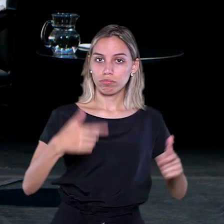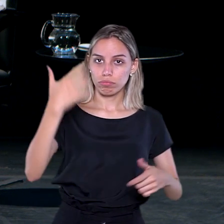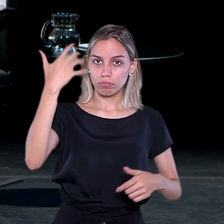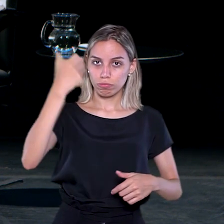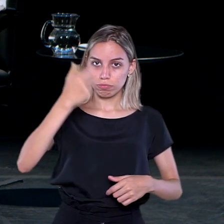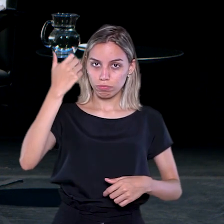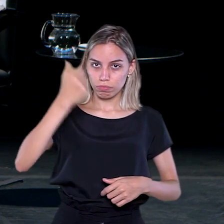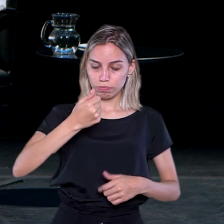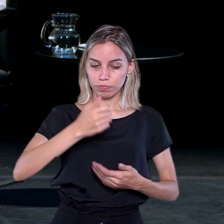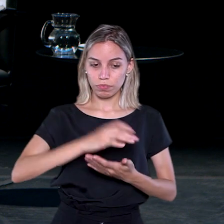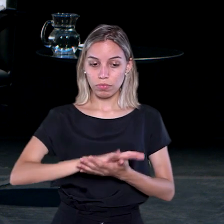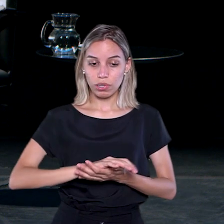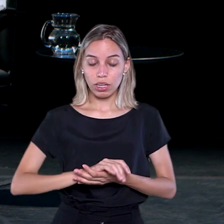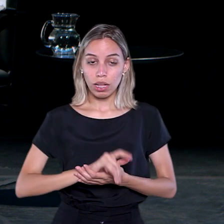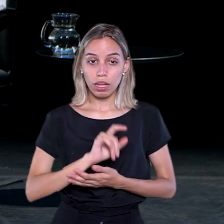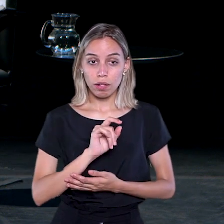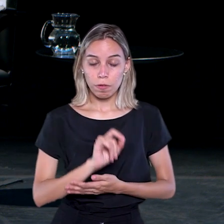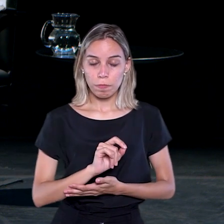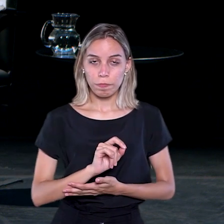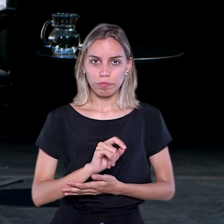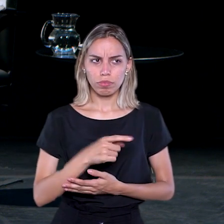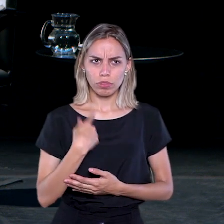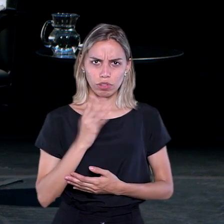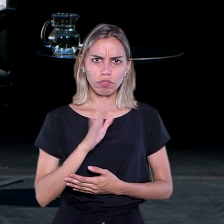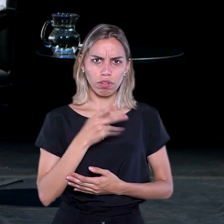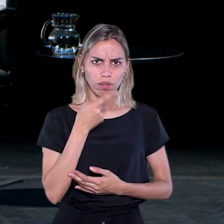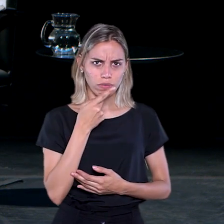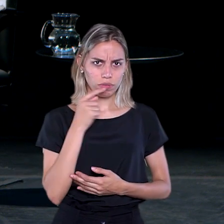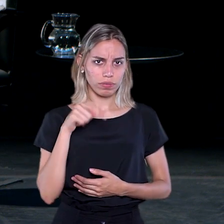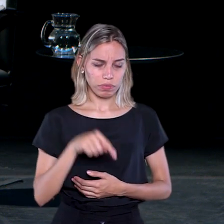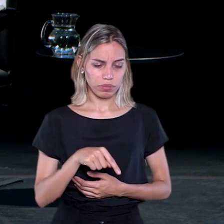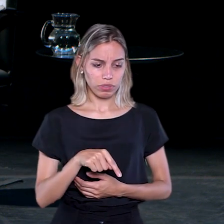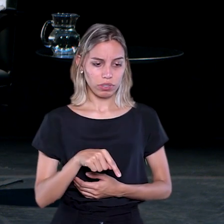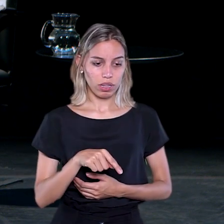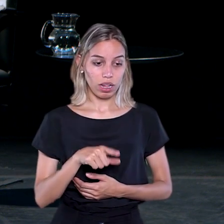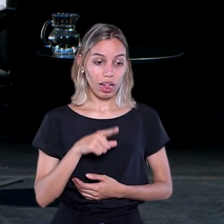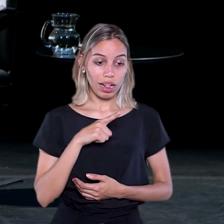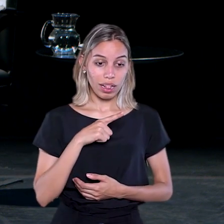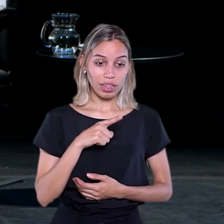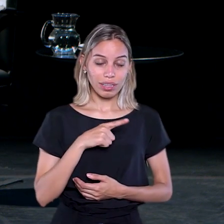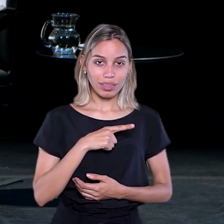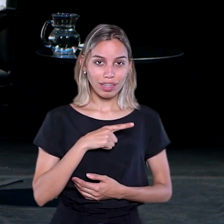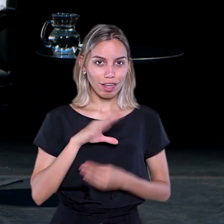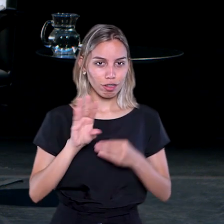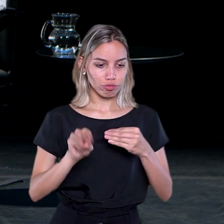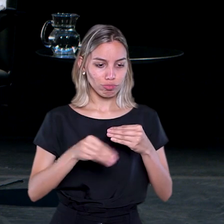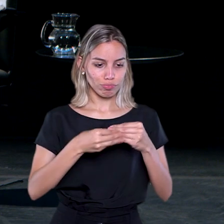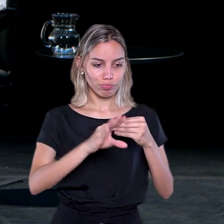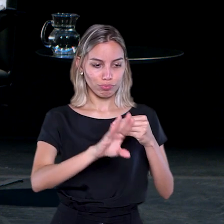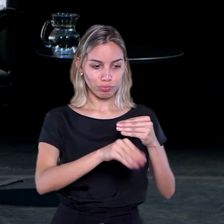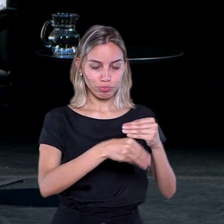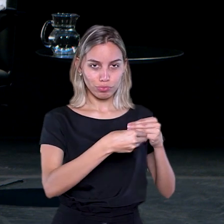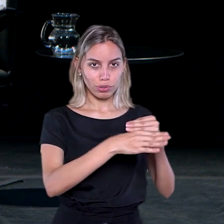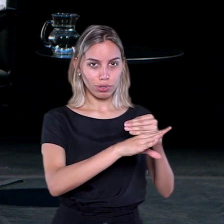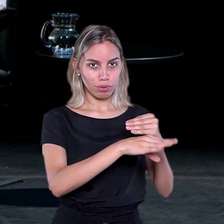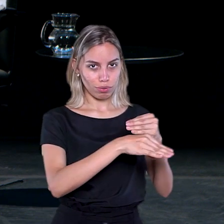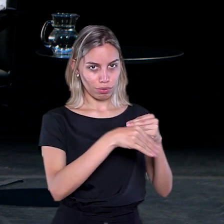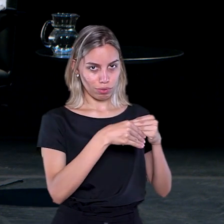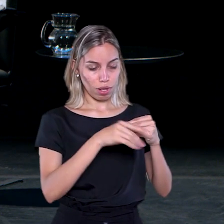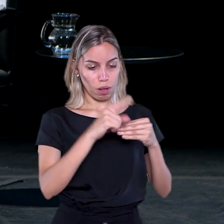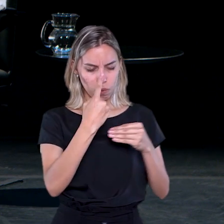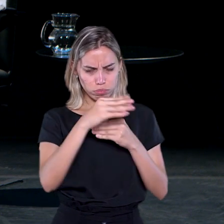por Cida Bento, que a gente já mencionou aqui, tem vários pactos agregados a ele. Um desses pactos eu chamo